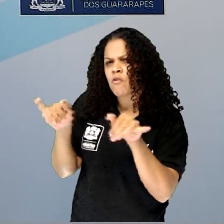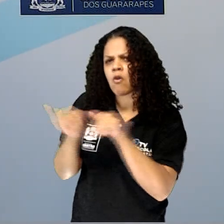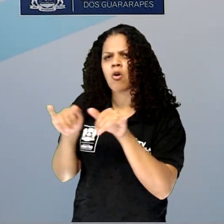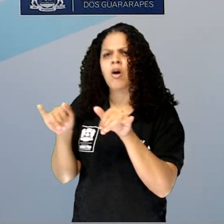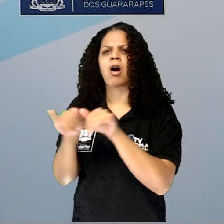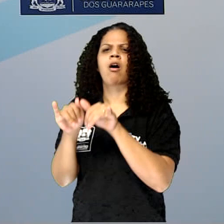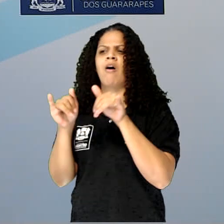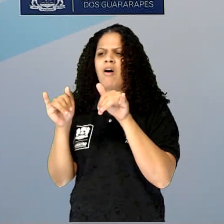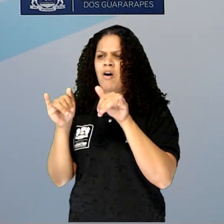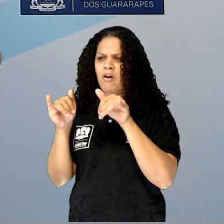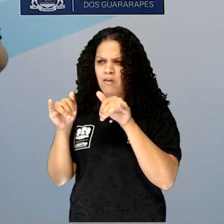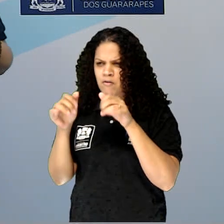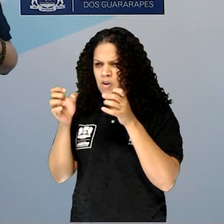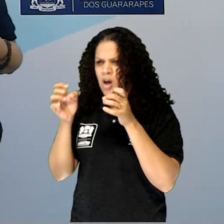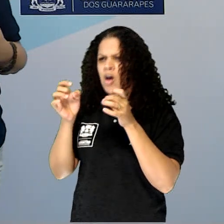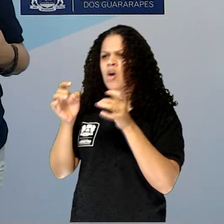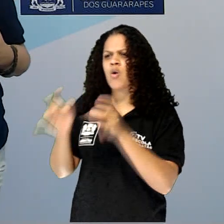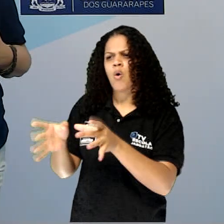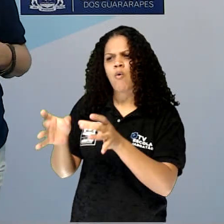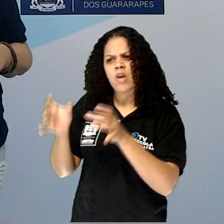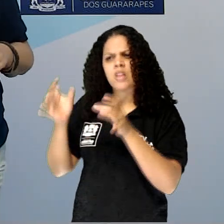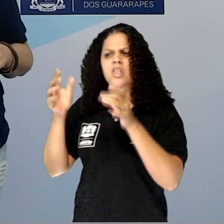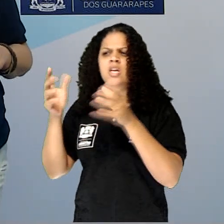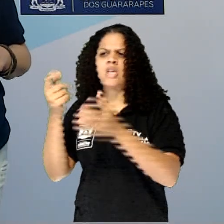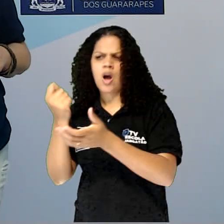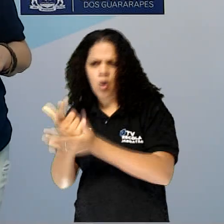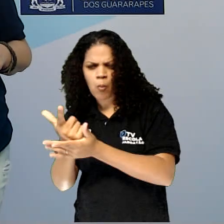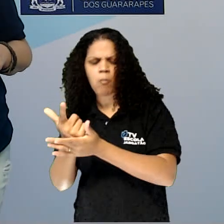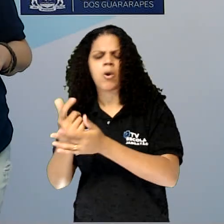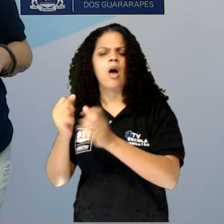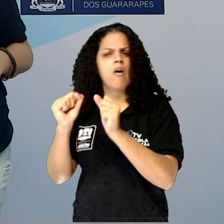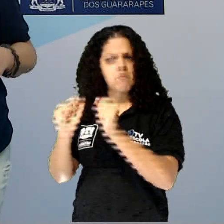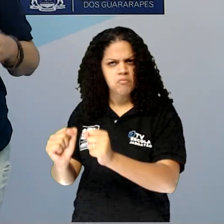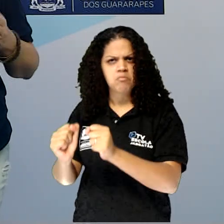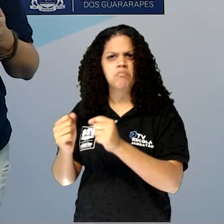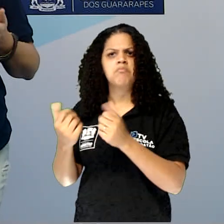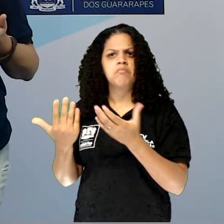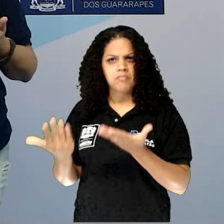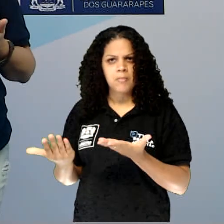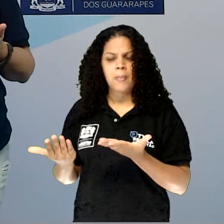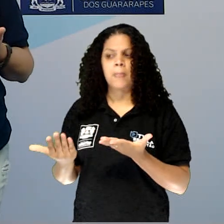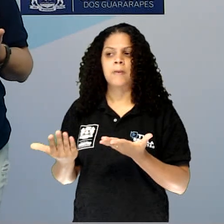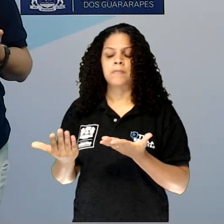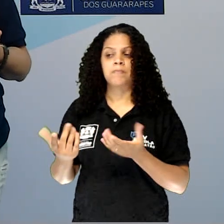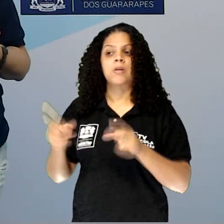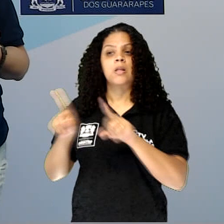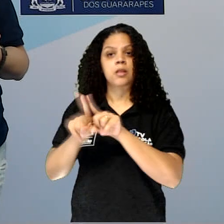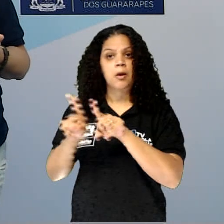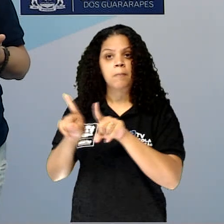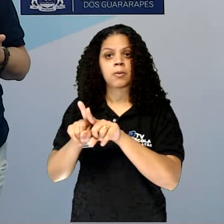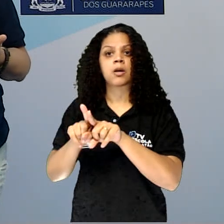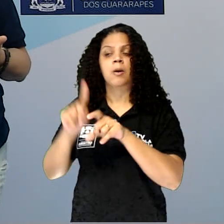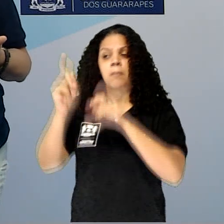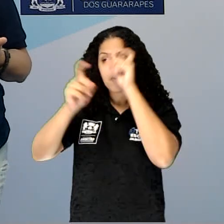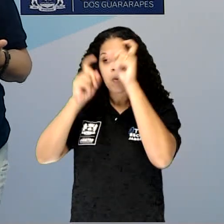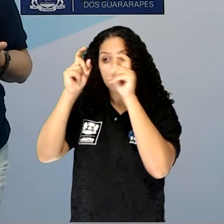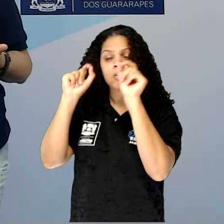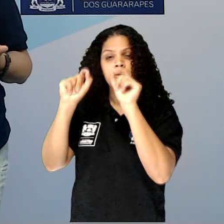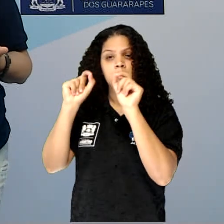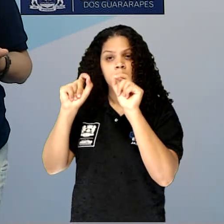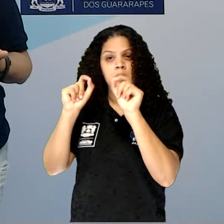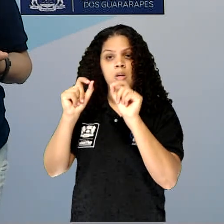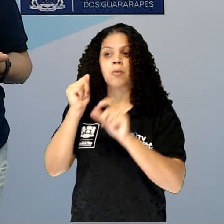se faziam compras nos banhos públicos e havia uma preocupação. Dias separados para as